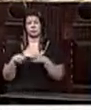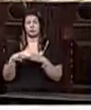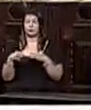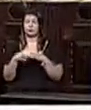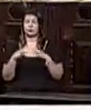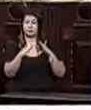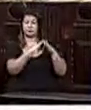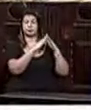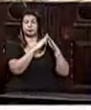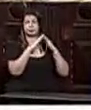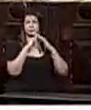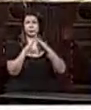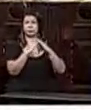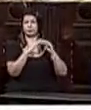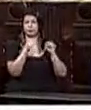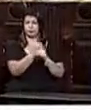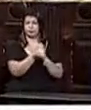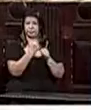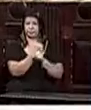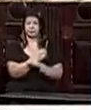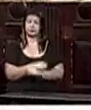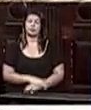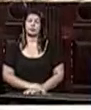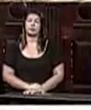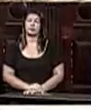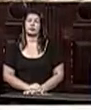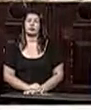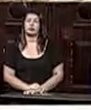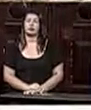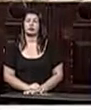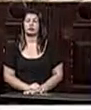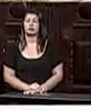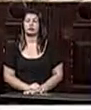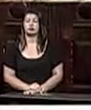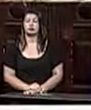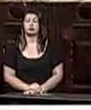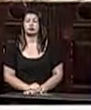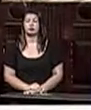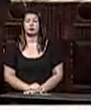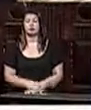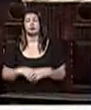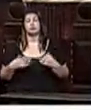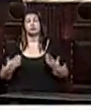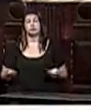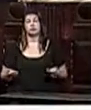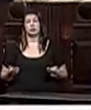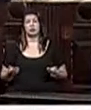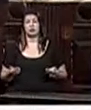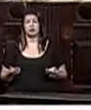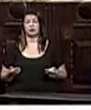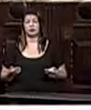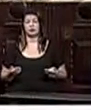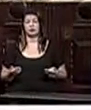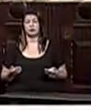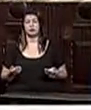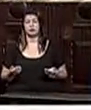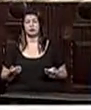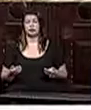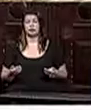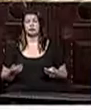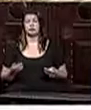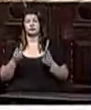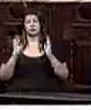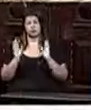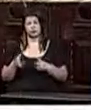conjunto habitacional Hermitage. Hermitage, não é isso? Na verdade, recebi ao longo